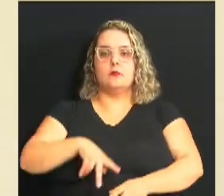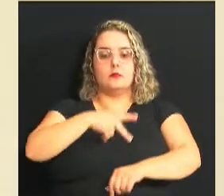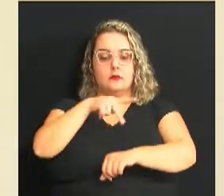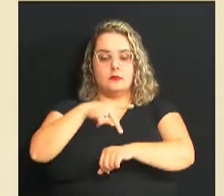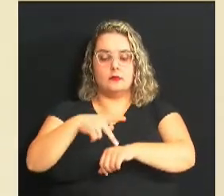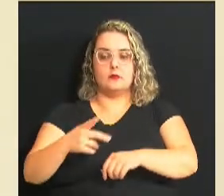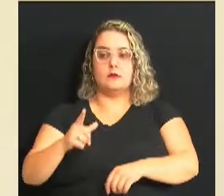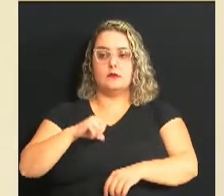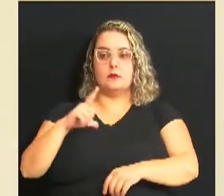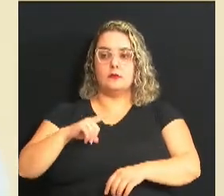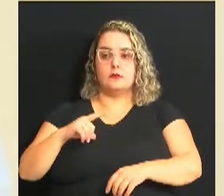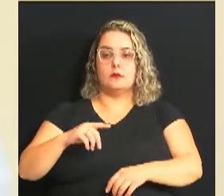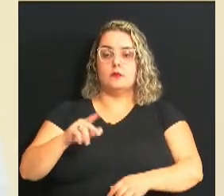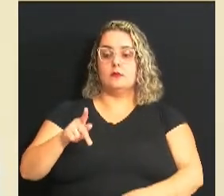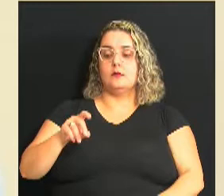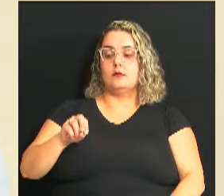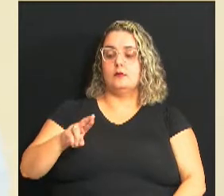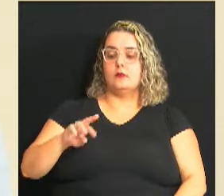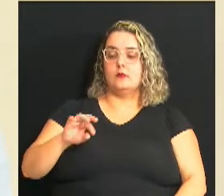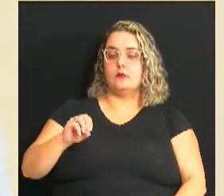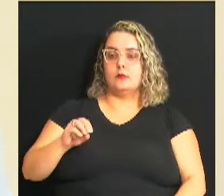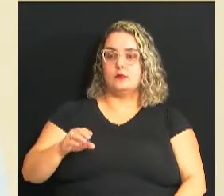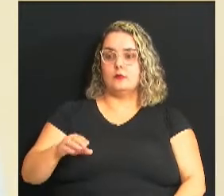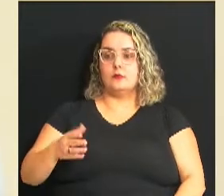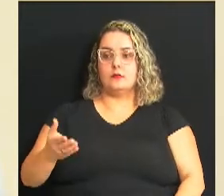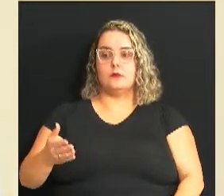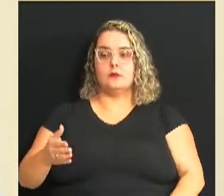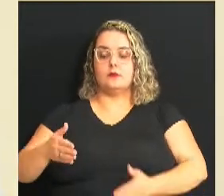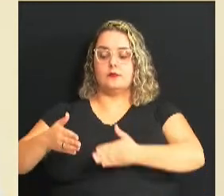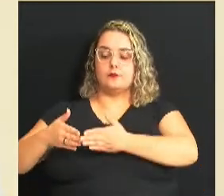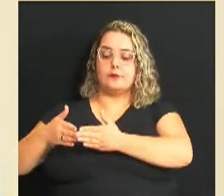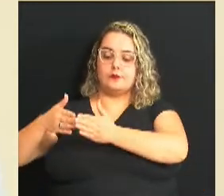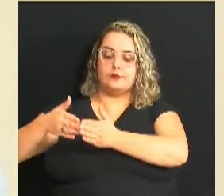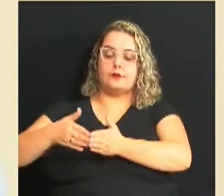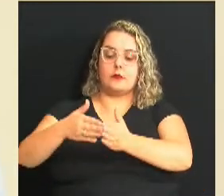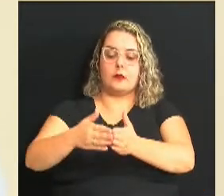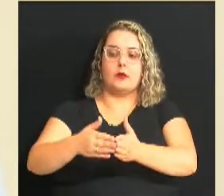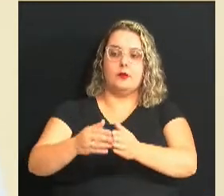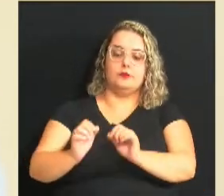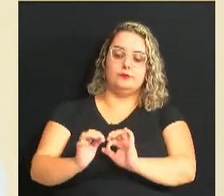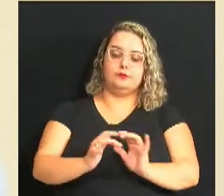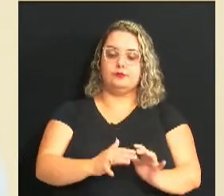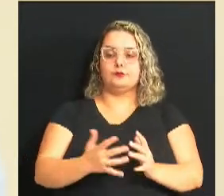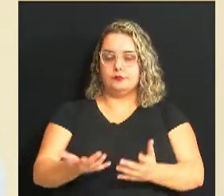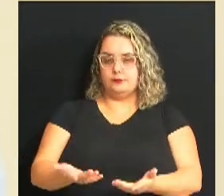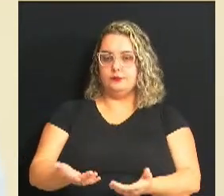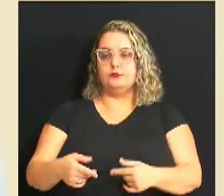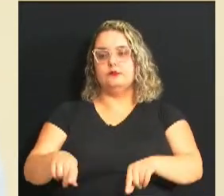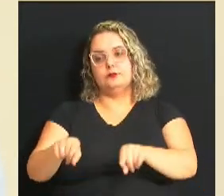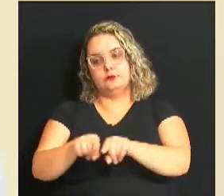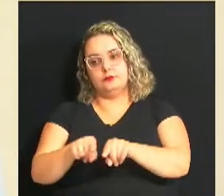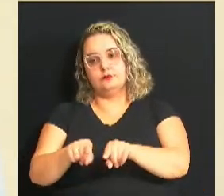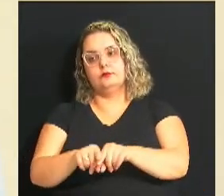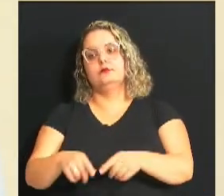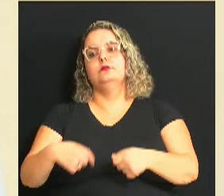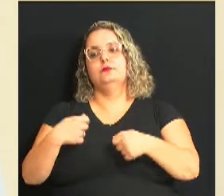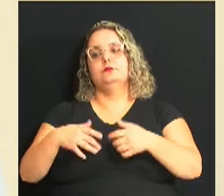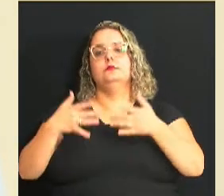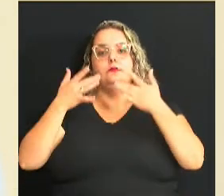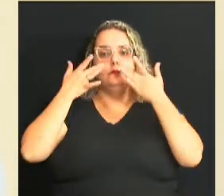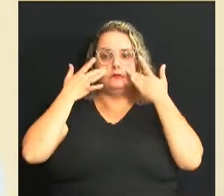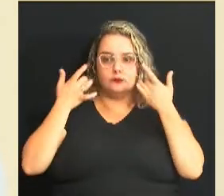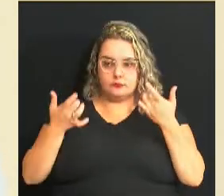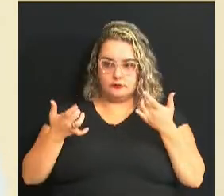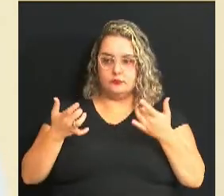porto para que as pessoas que produzem possam exportar sua mercadoria, da mesma forma tem que garantir um teatro público para